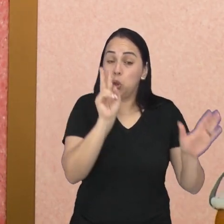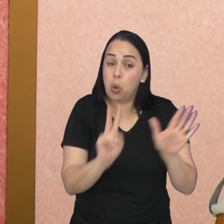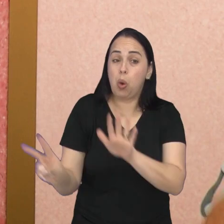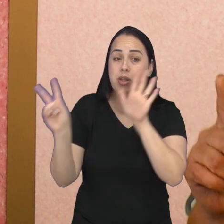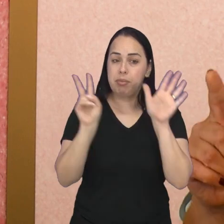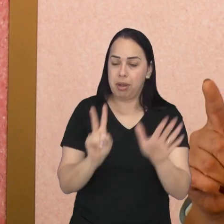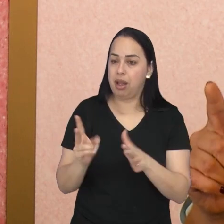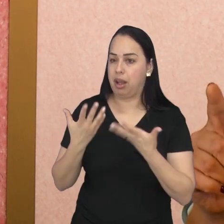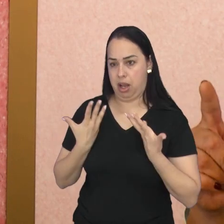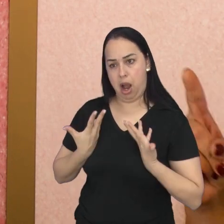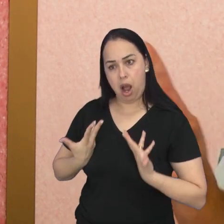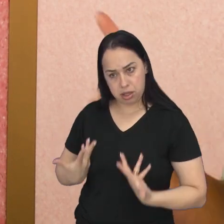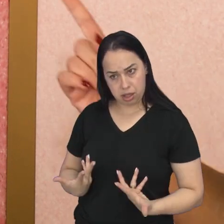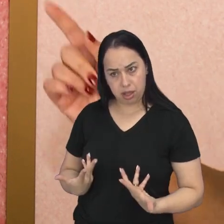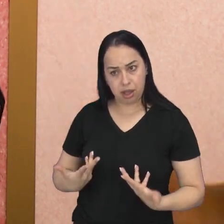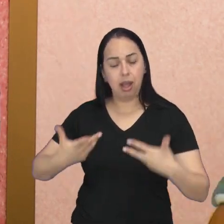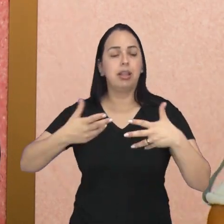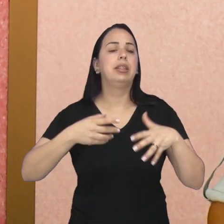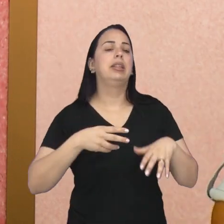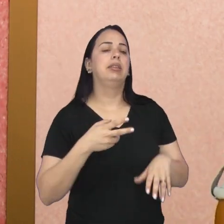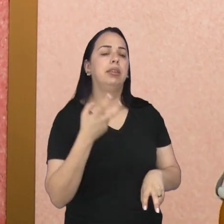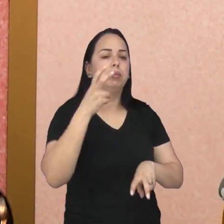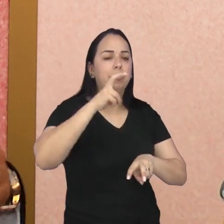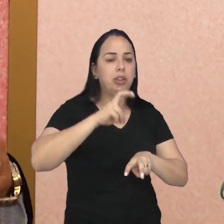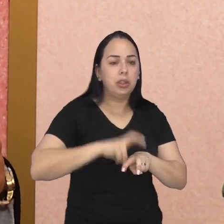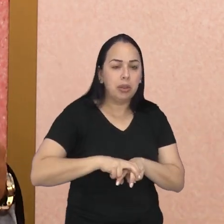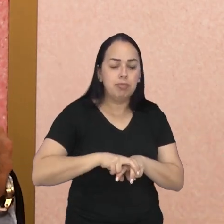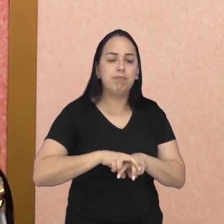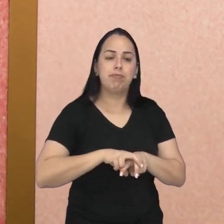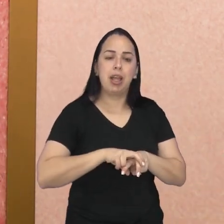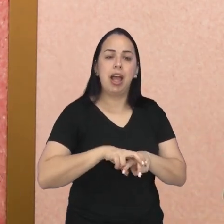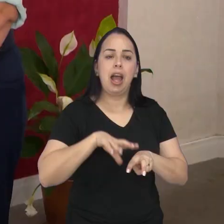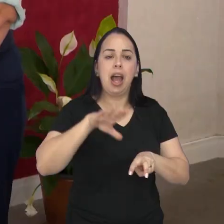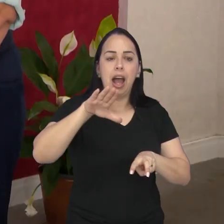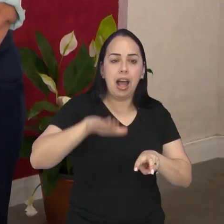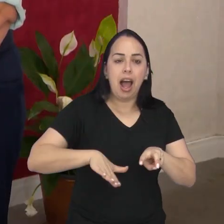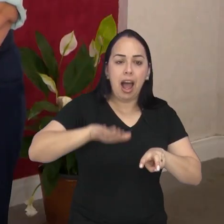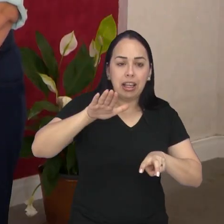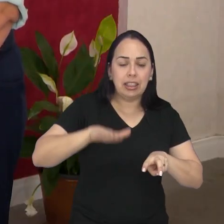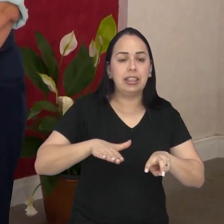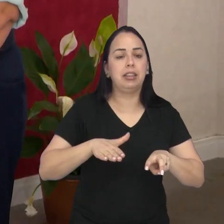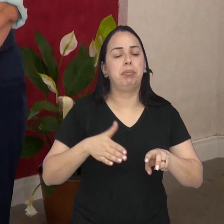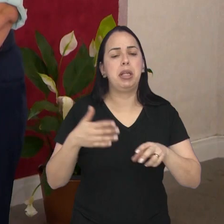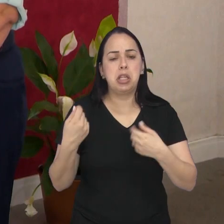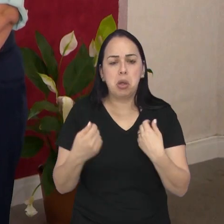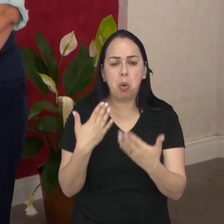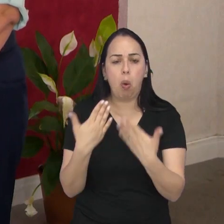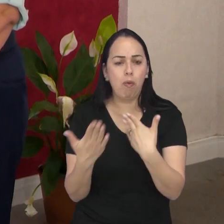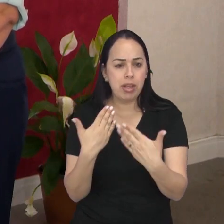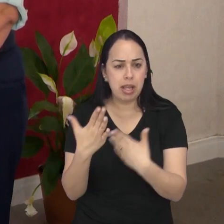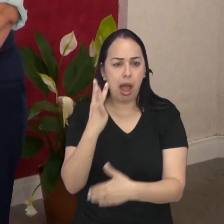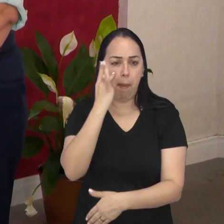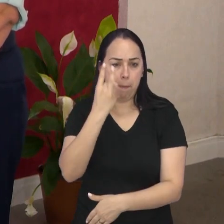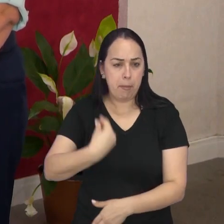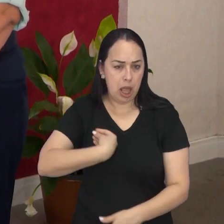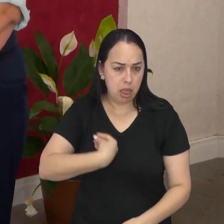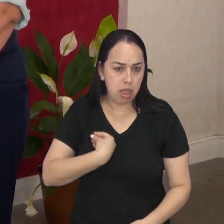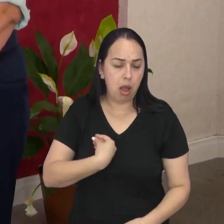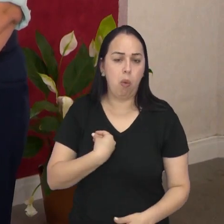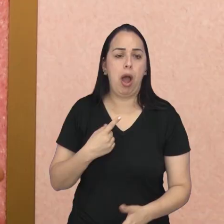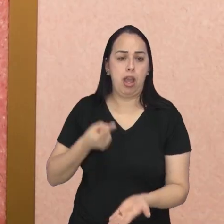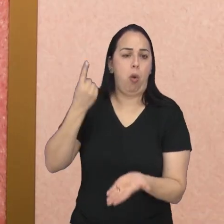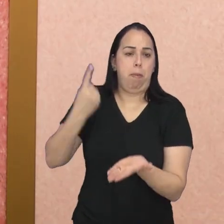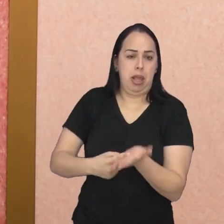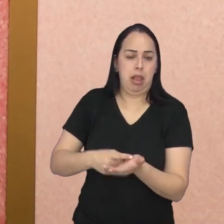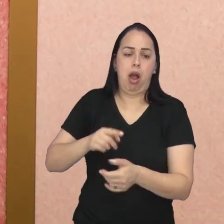semana. E isso cansa, viu? Entendeu? Então a gente senta ali, muitos que precisam conversar mais, a gente tem hora